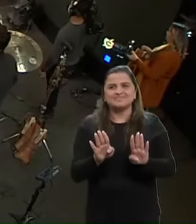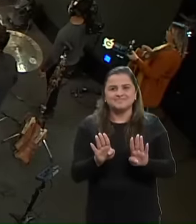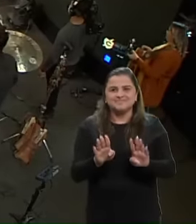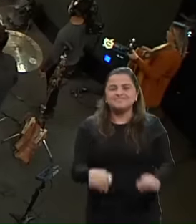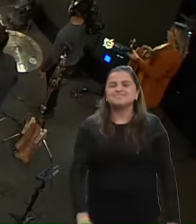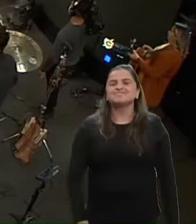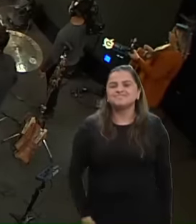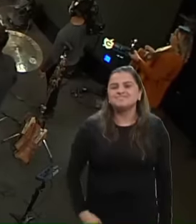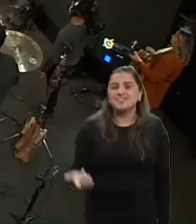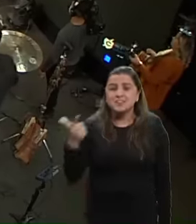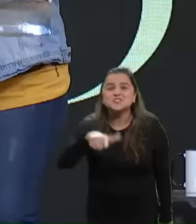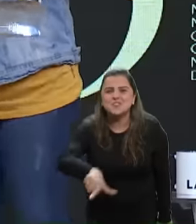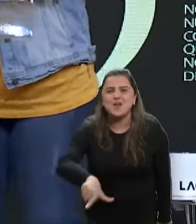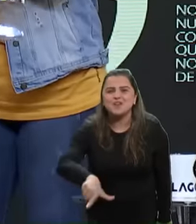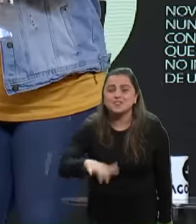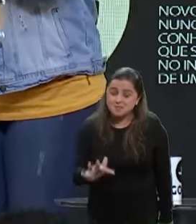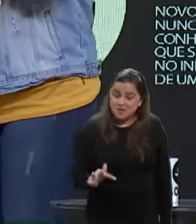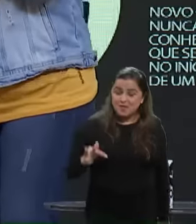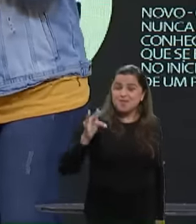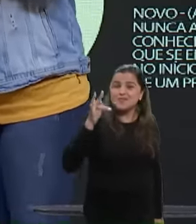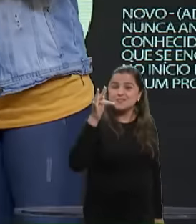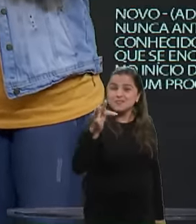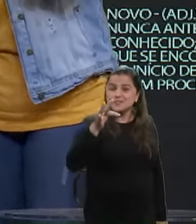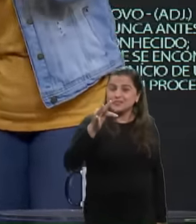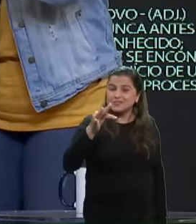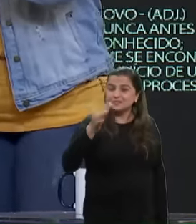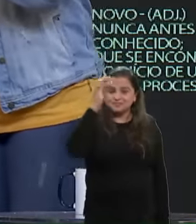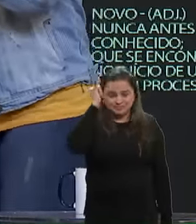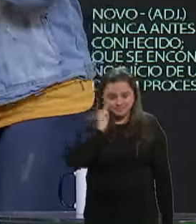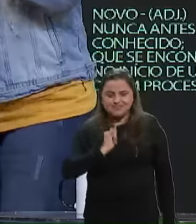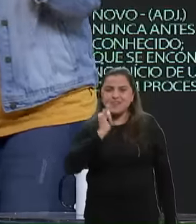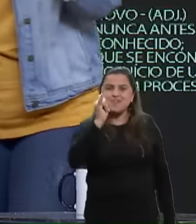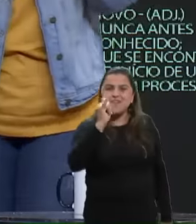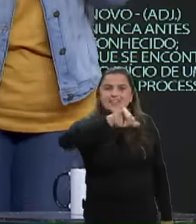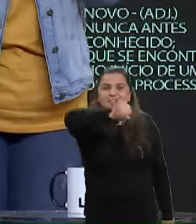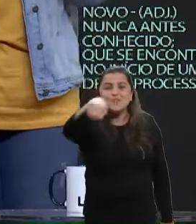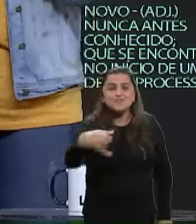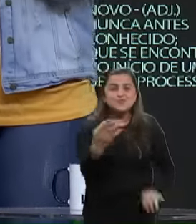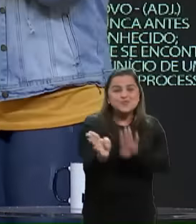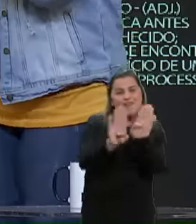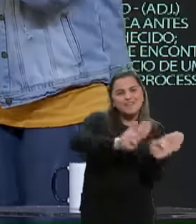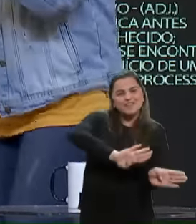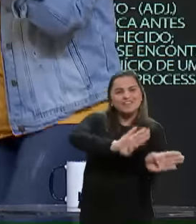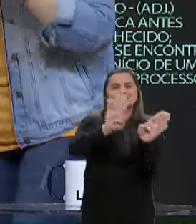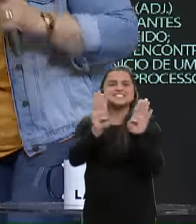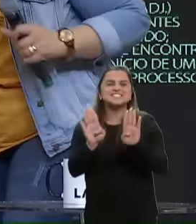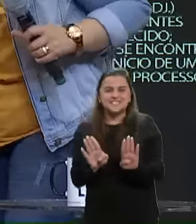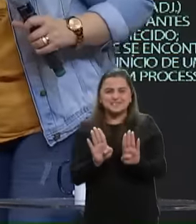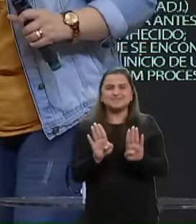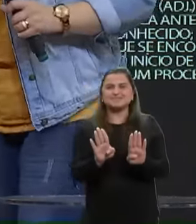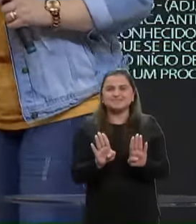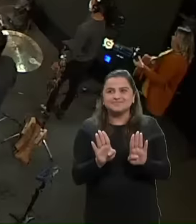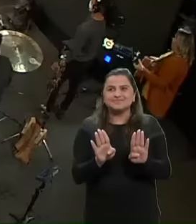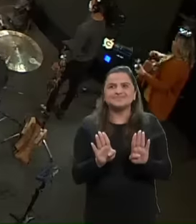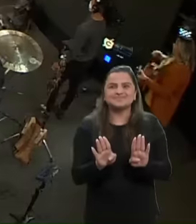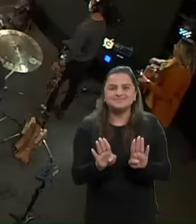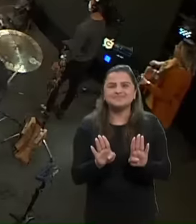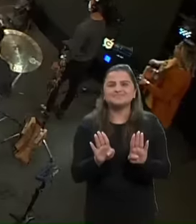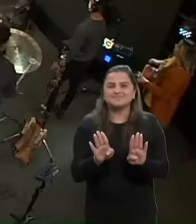vou repetir, um dia, um profeta chamado João Batista.